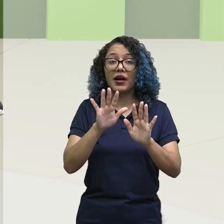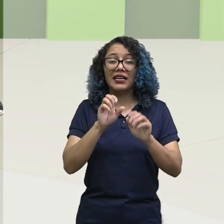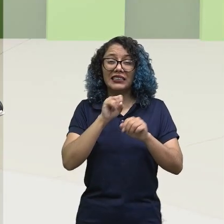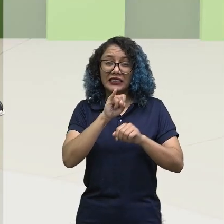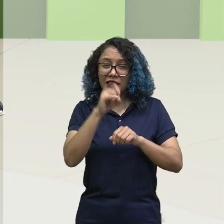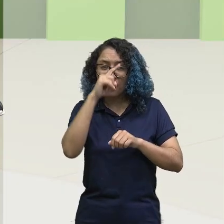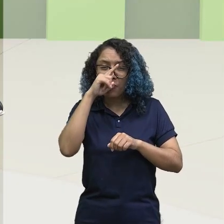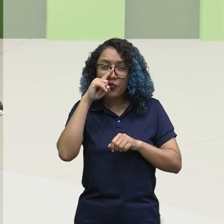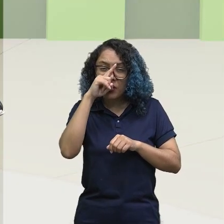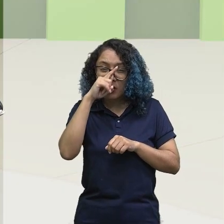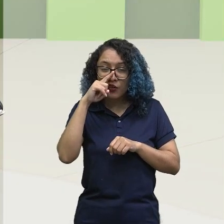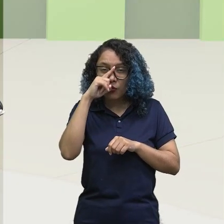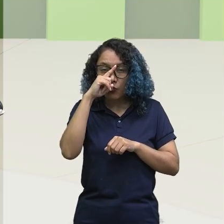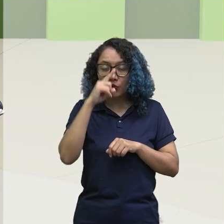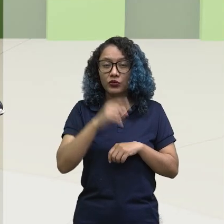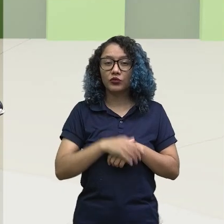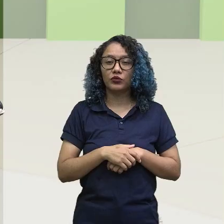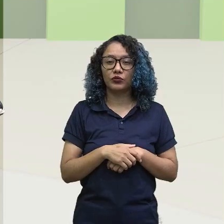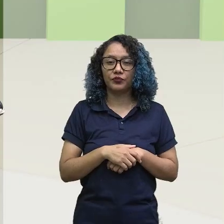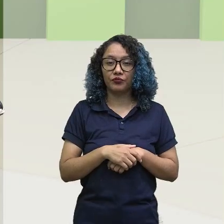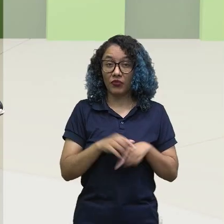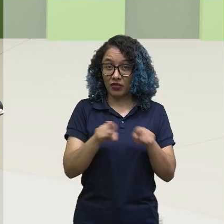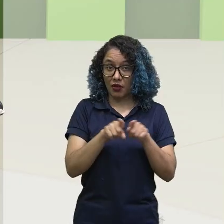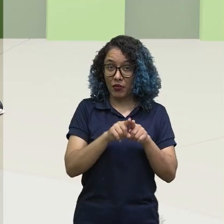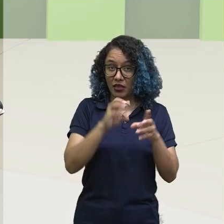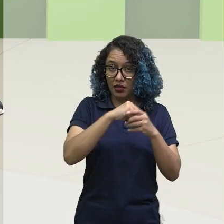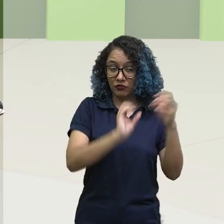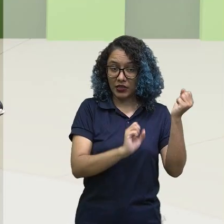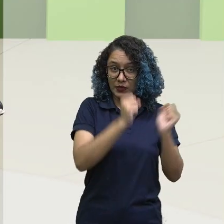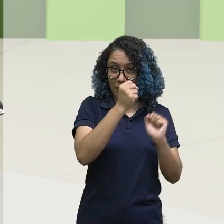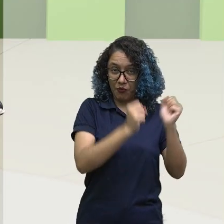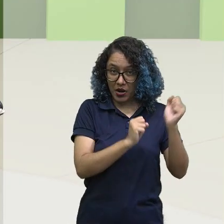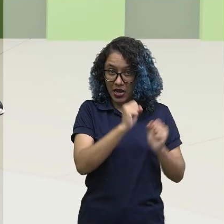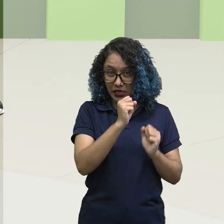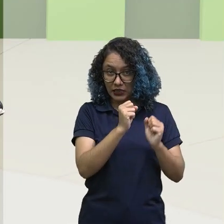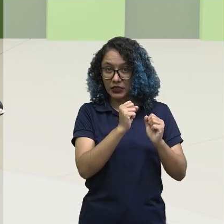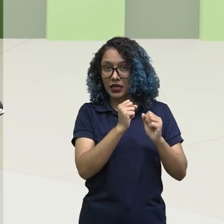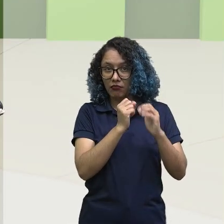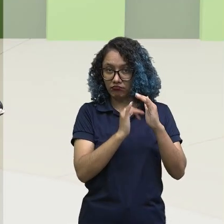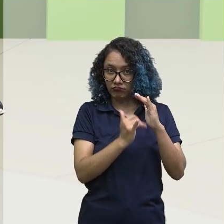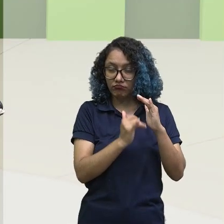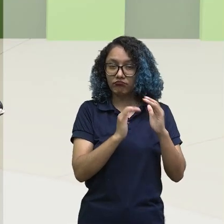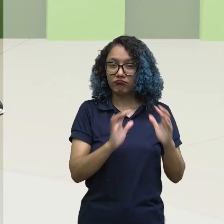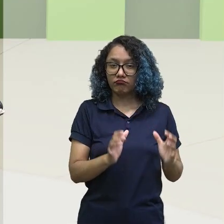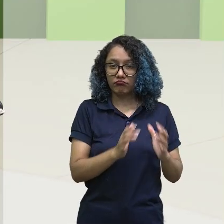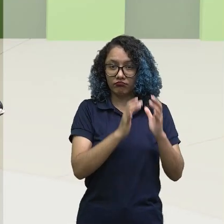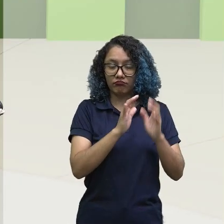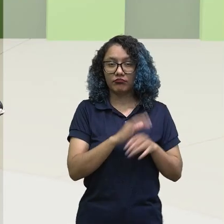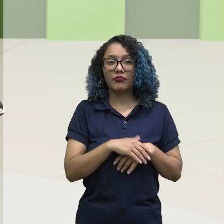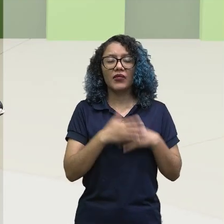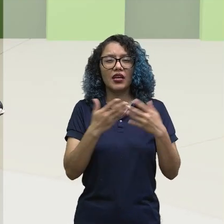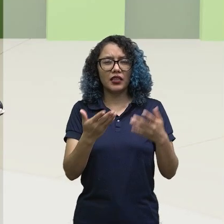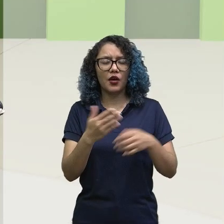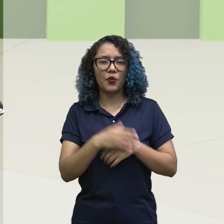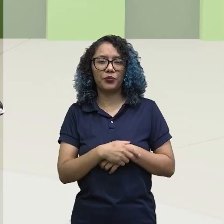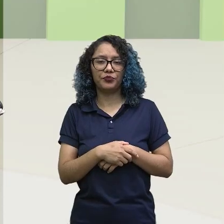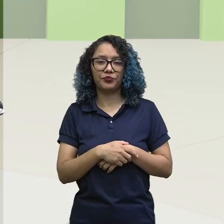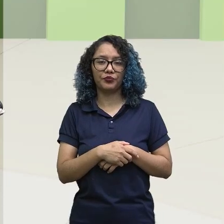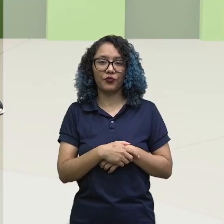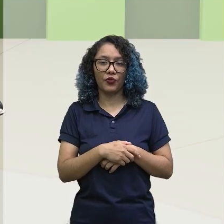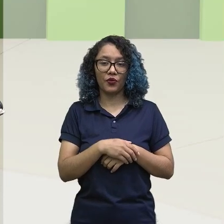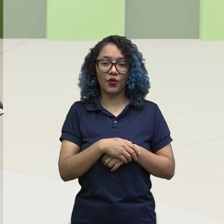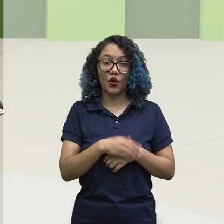tão perigoso em relação também às usinas nucleares, será que os governos não estão pensando realmente